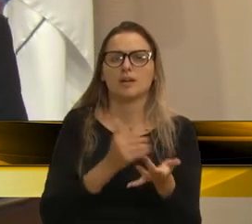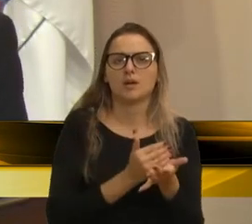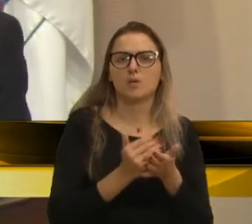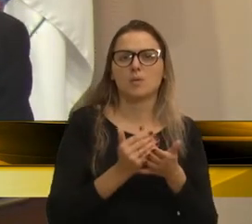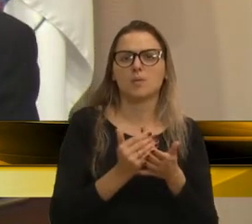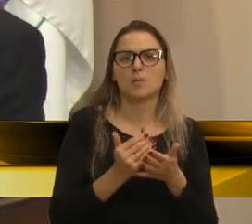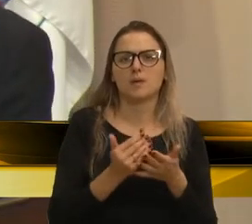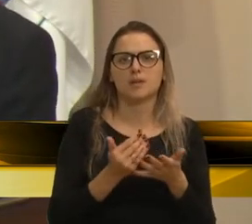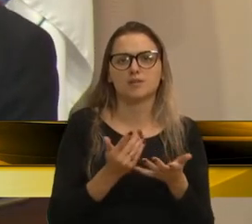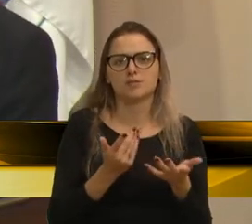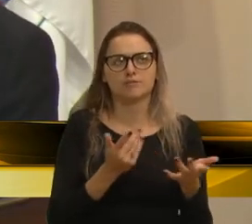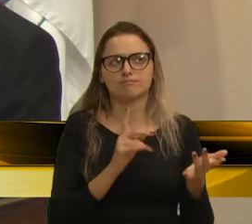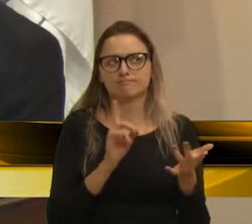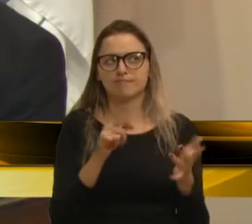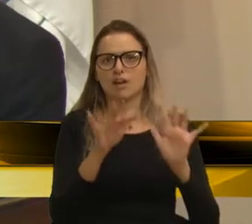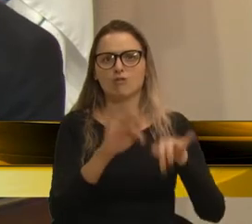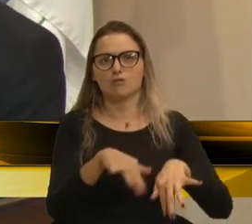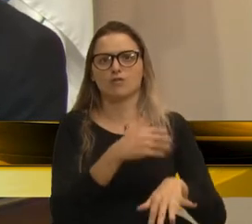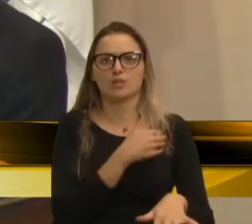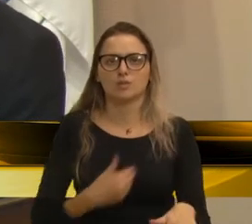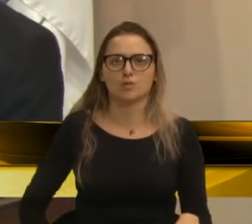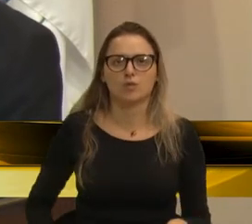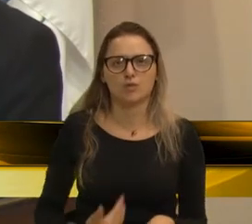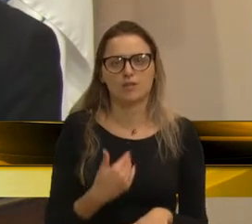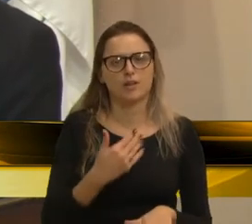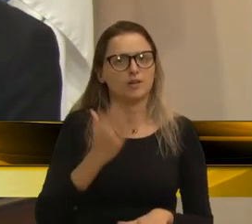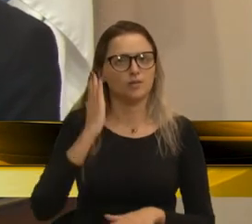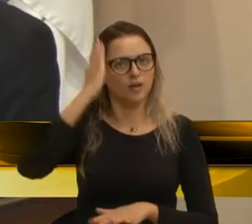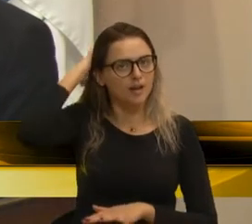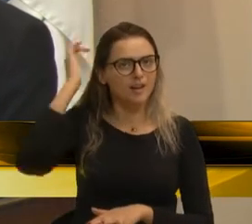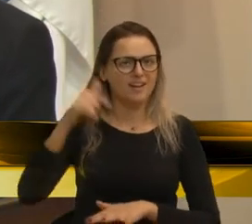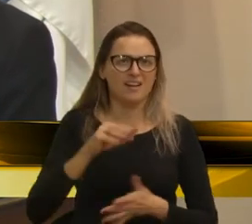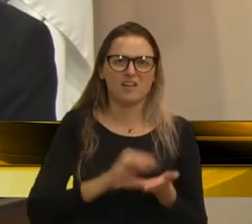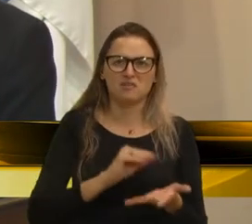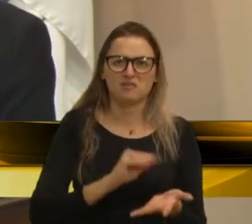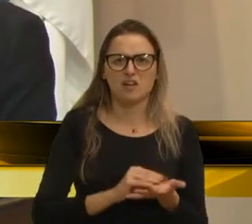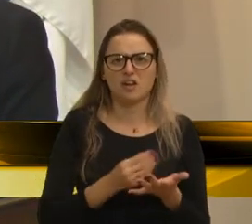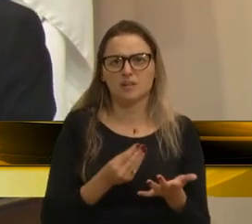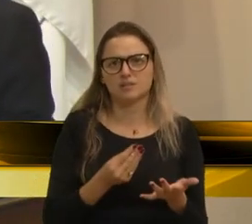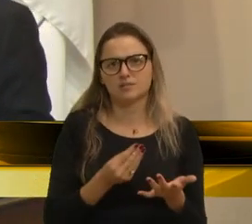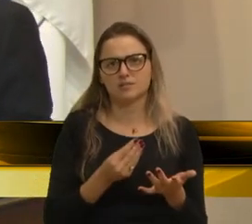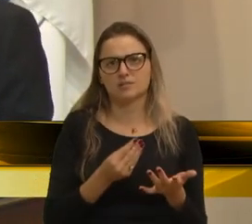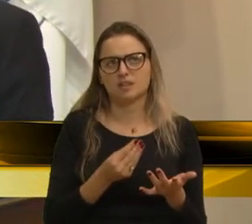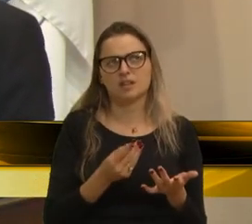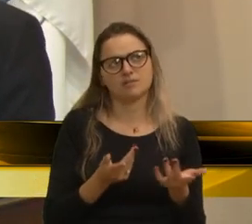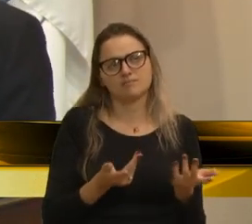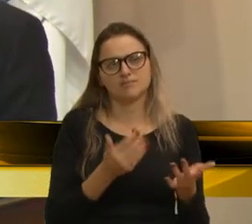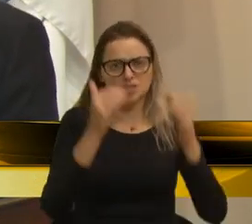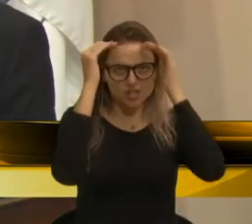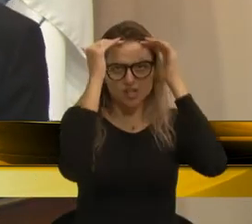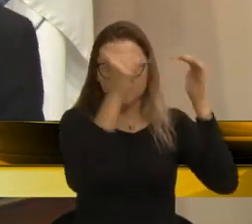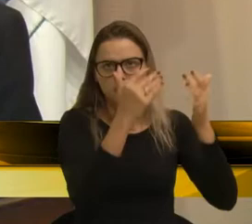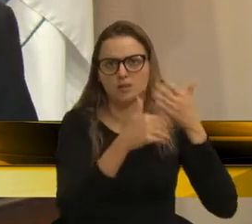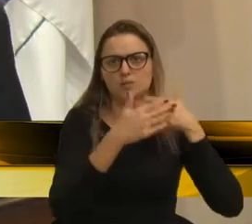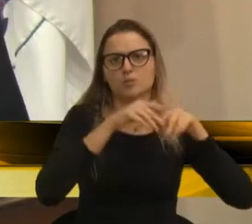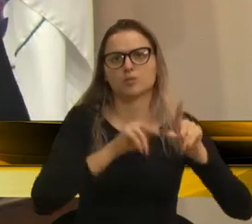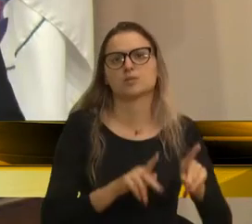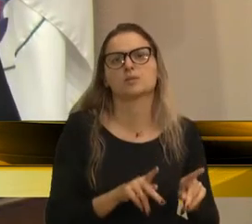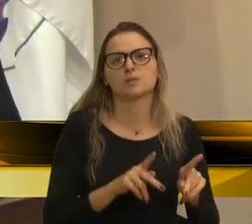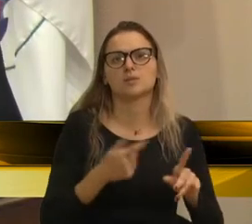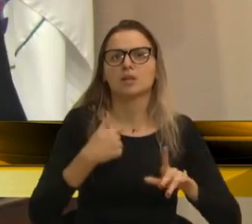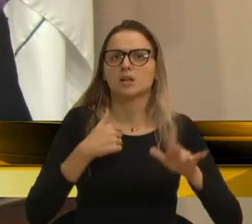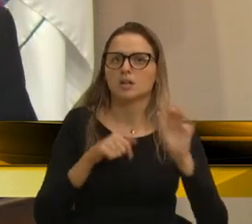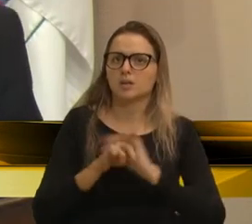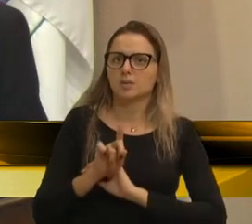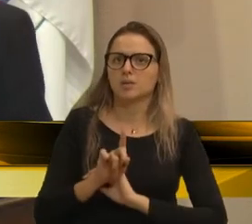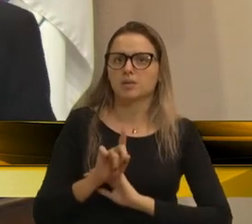Guerra. Isso é uma afronta, uma ofensa, um desrespeito, o que essa nomeação significa. E eu pergunto também, depois já